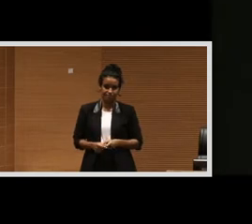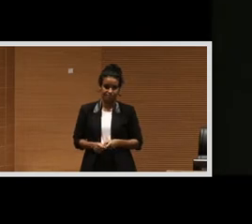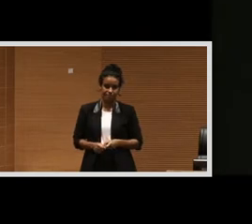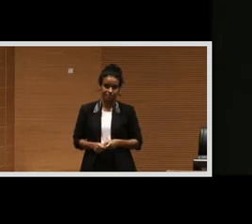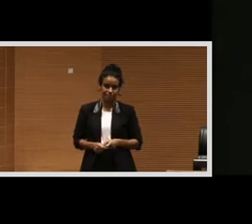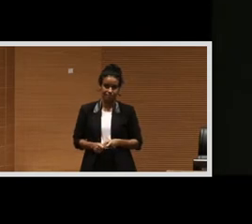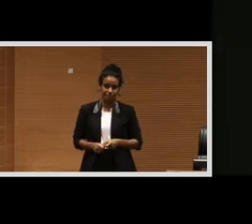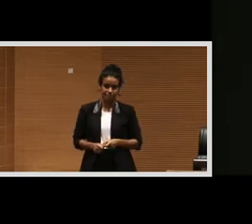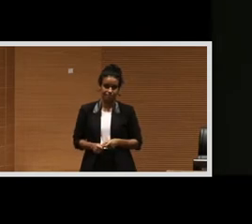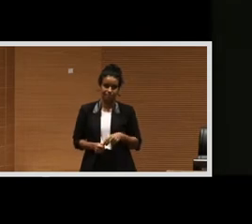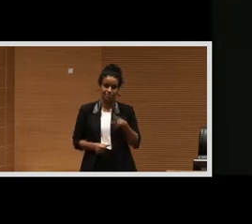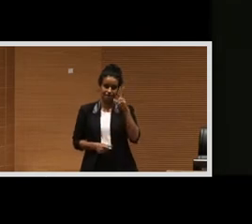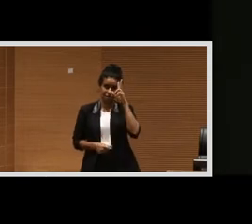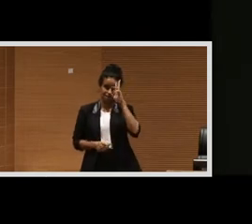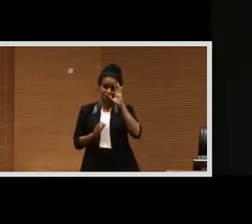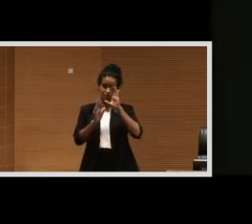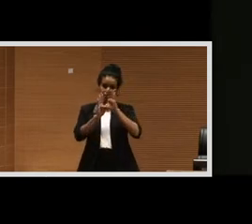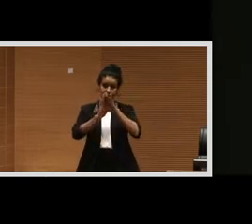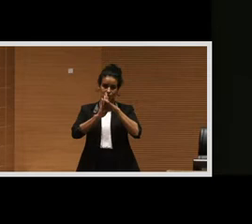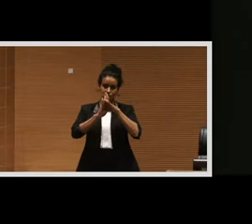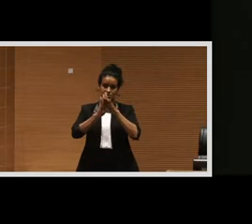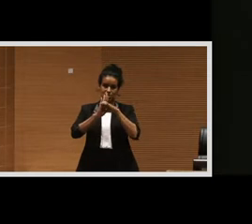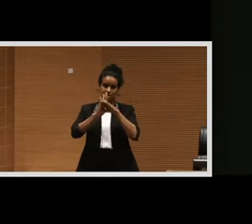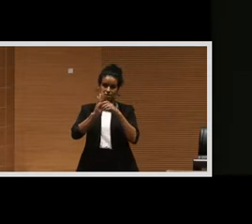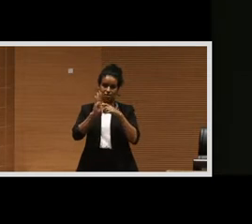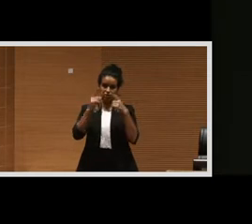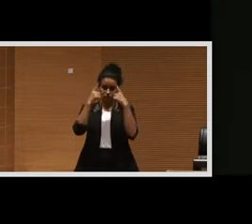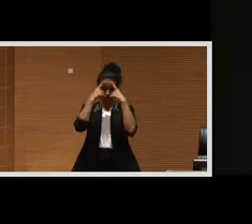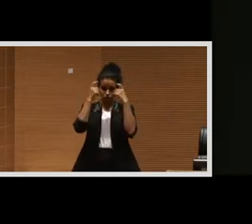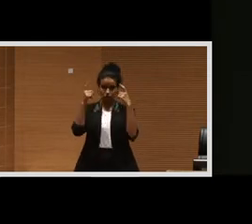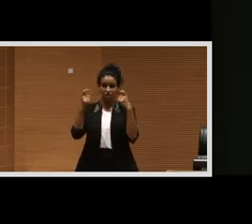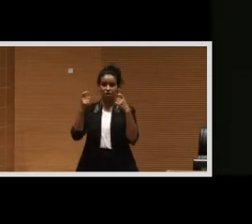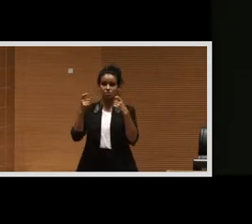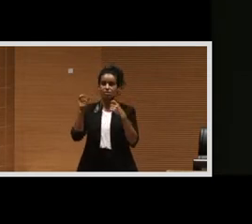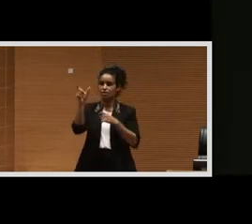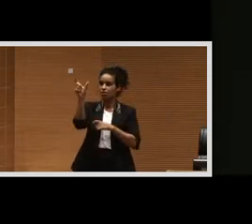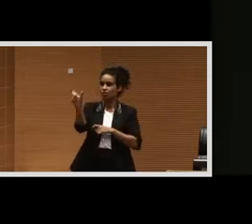Lembrando um conceito de violência, né, que é tratar as pessoas como objetos,